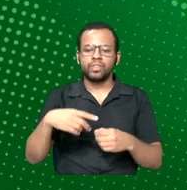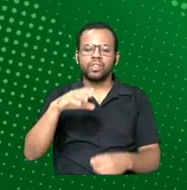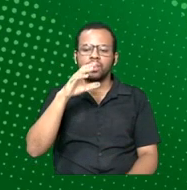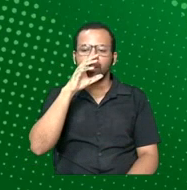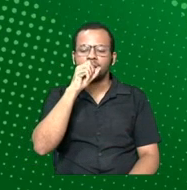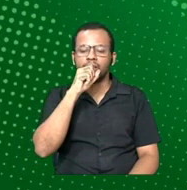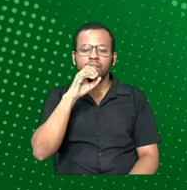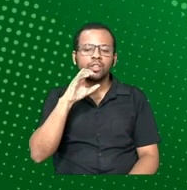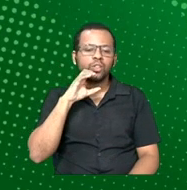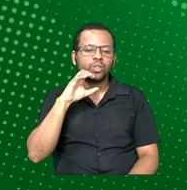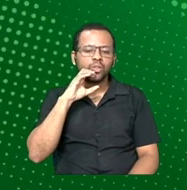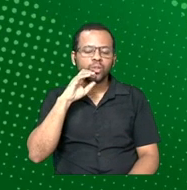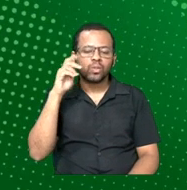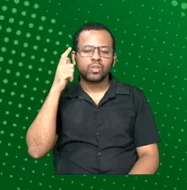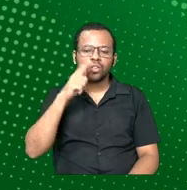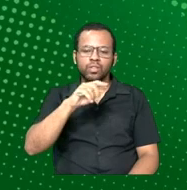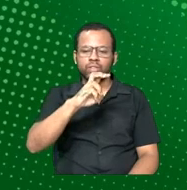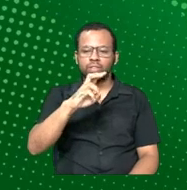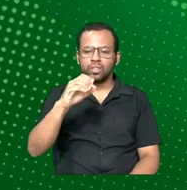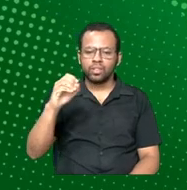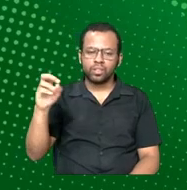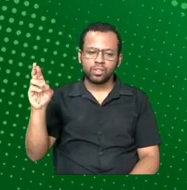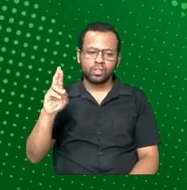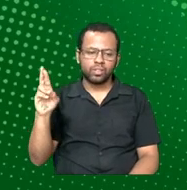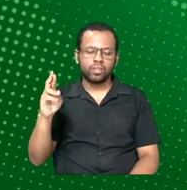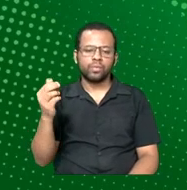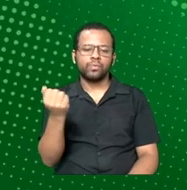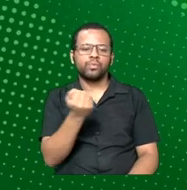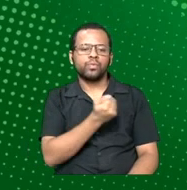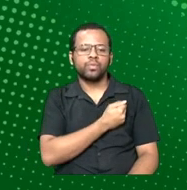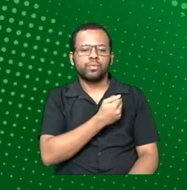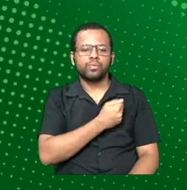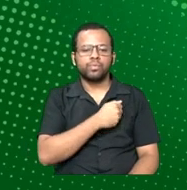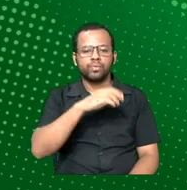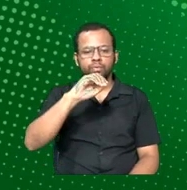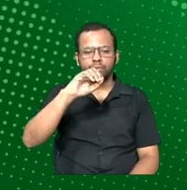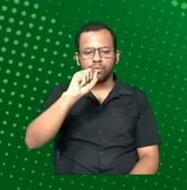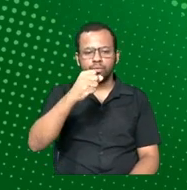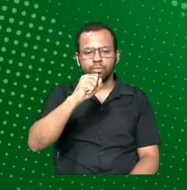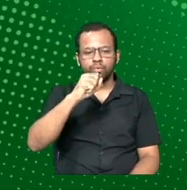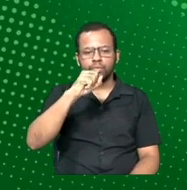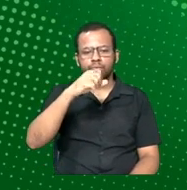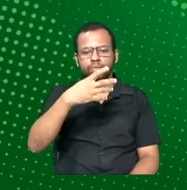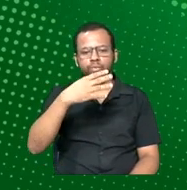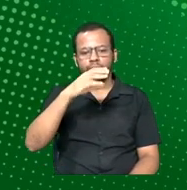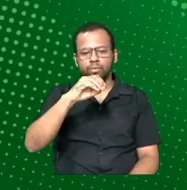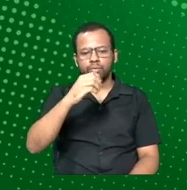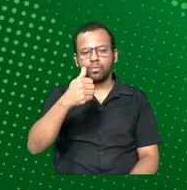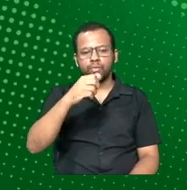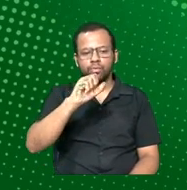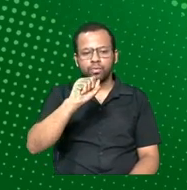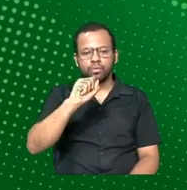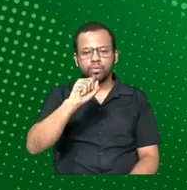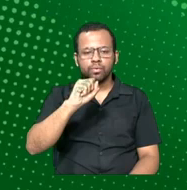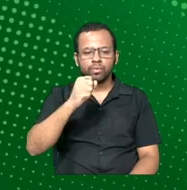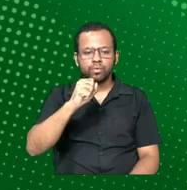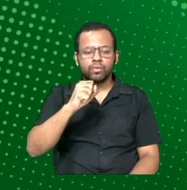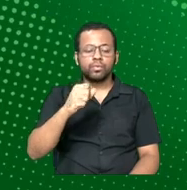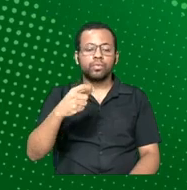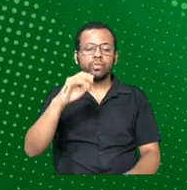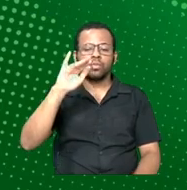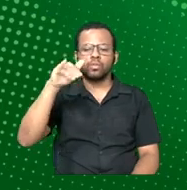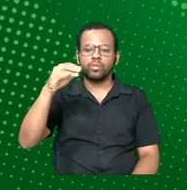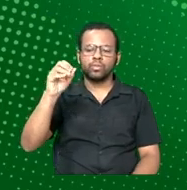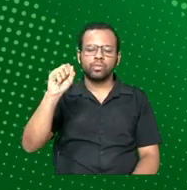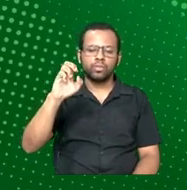faturou r$ 500 viu Robson 084018 a numeração da Josefa moradora do Parque